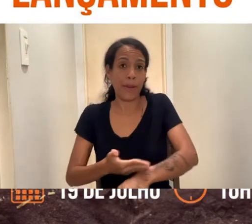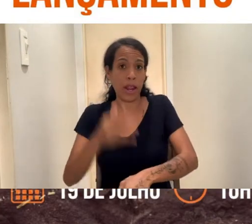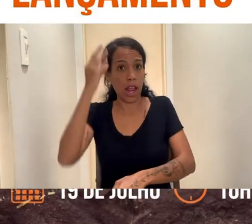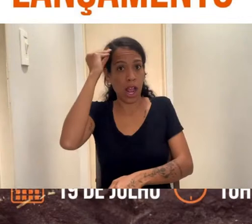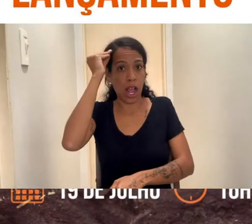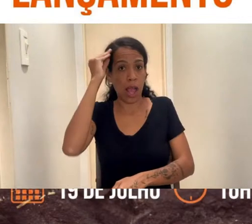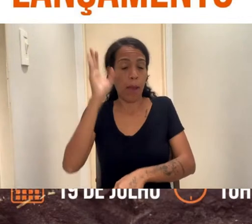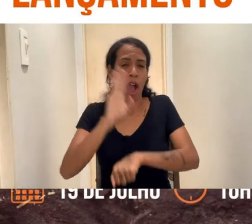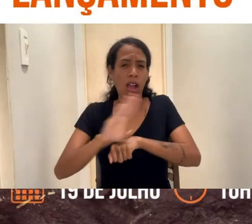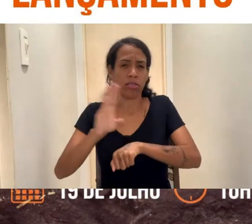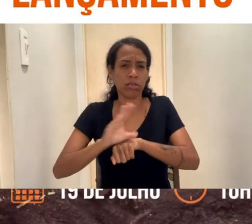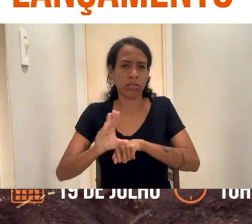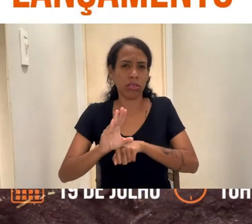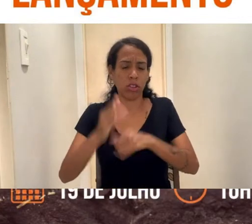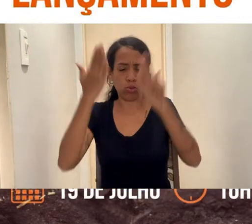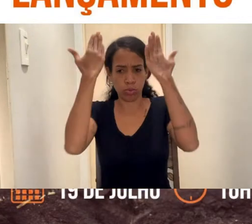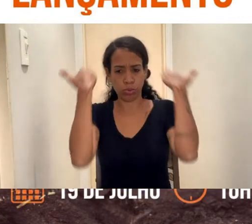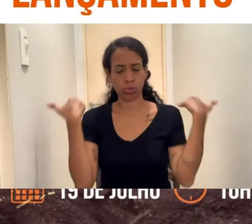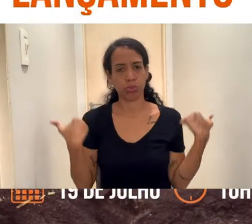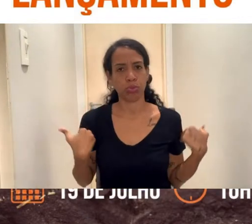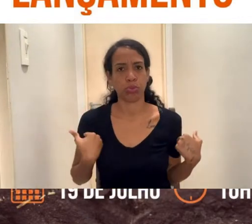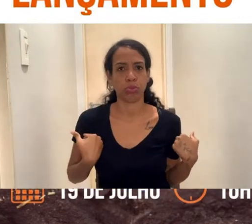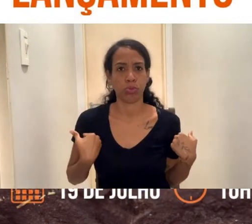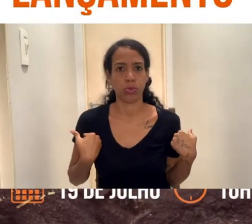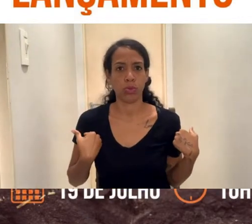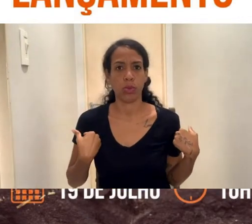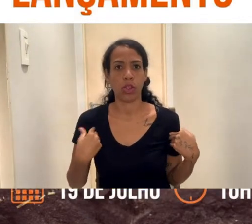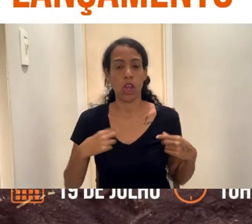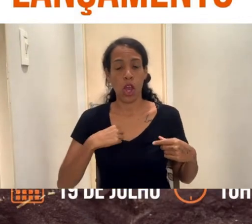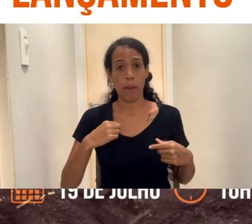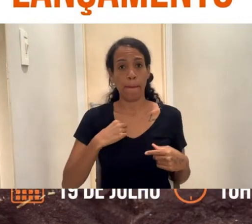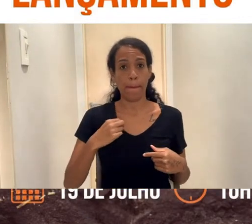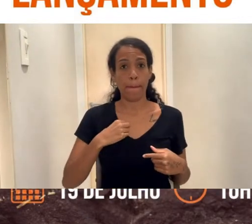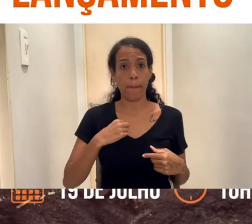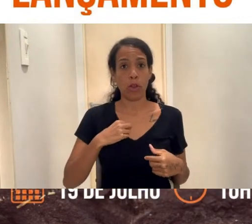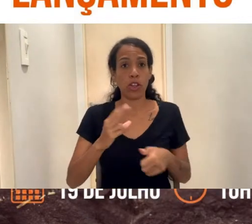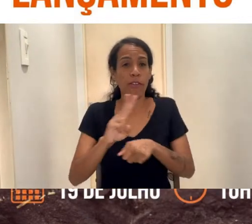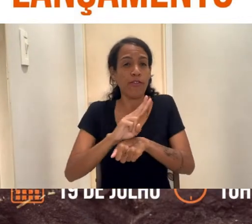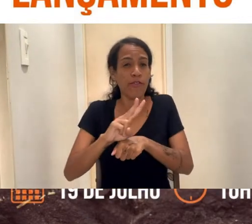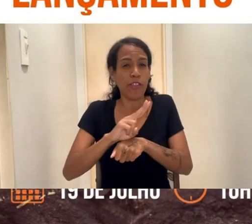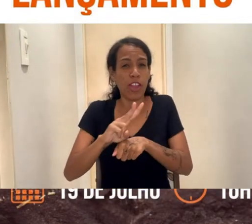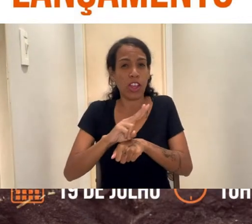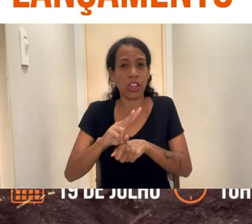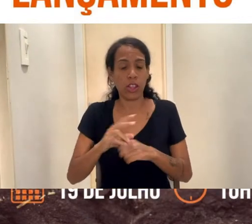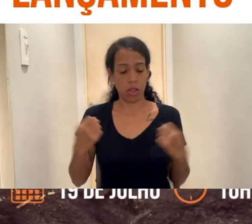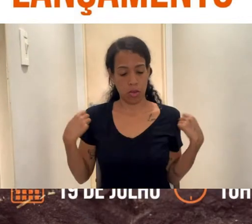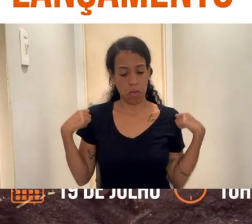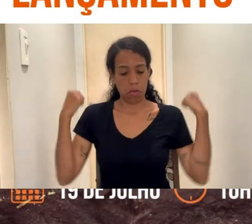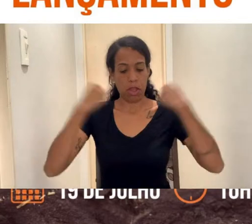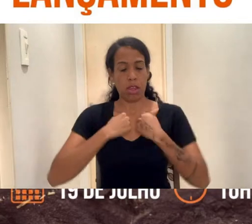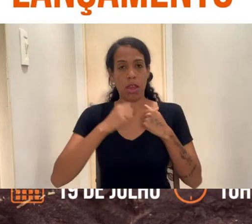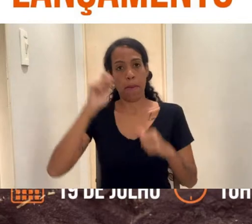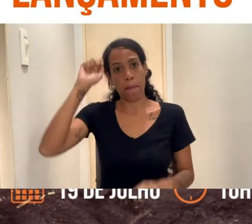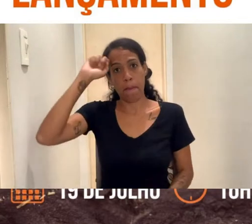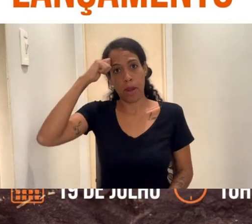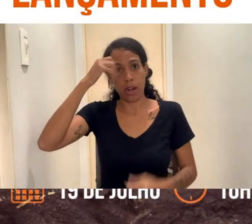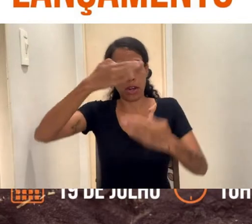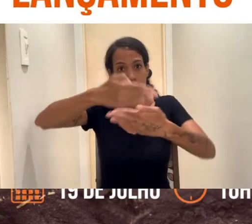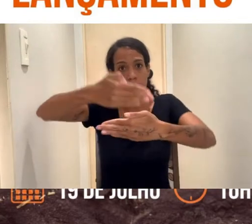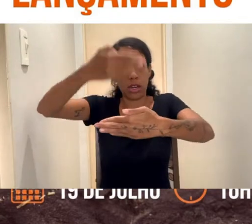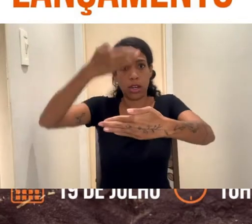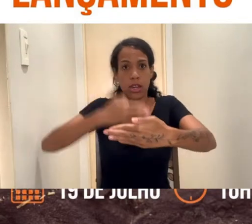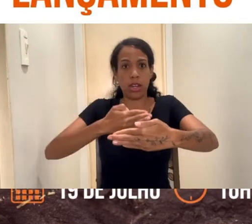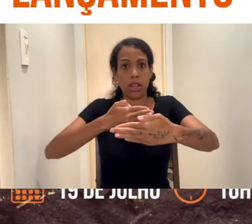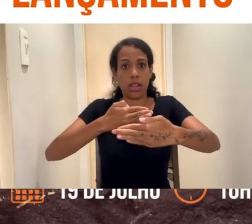cabelos castanhos longos, estou com uma blusa verde e um blazer preto. Ao fundo, né,